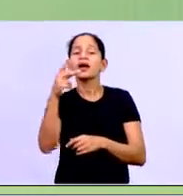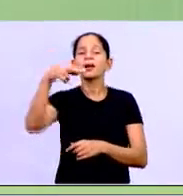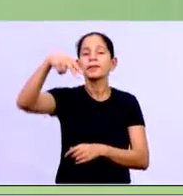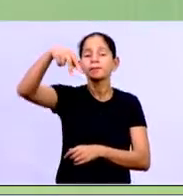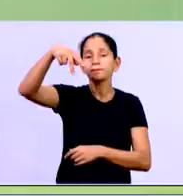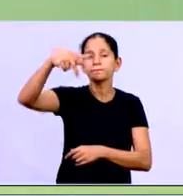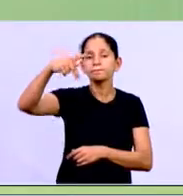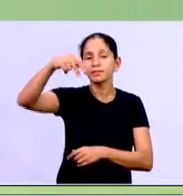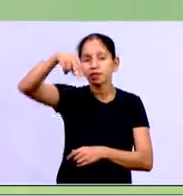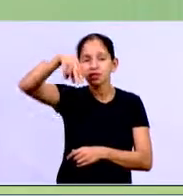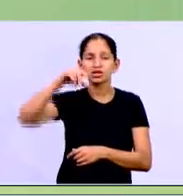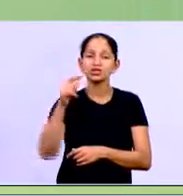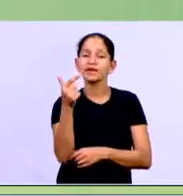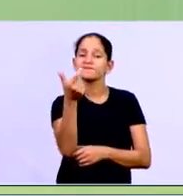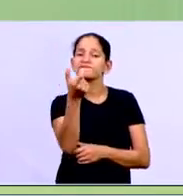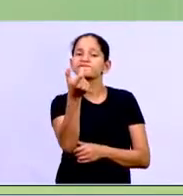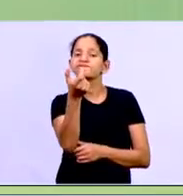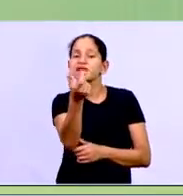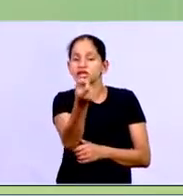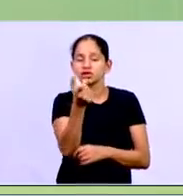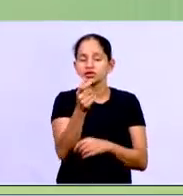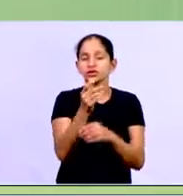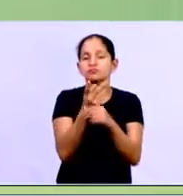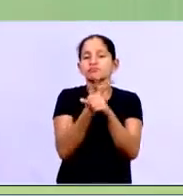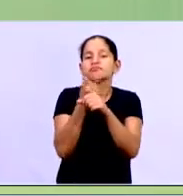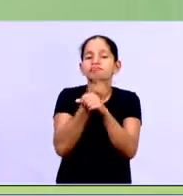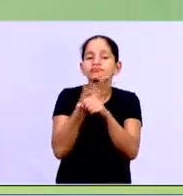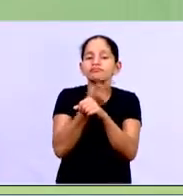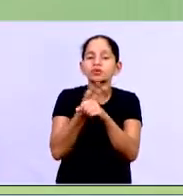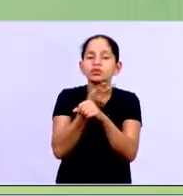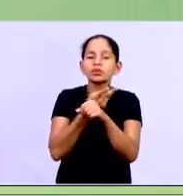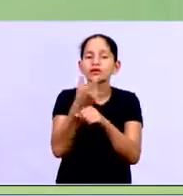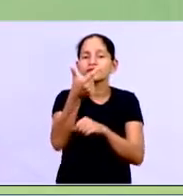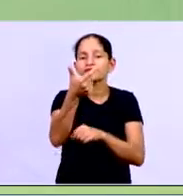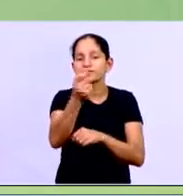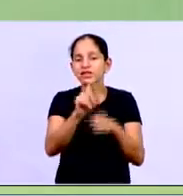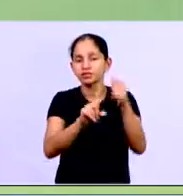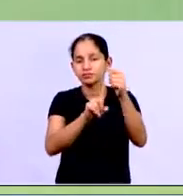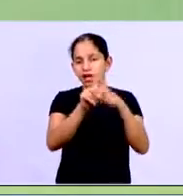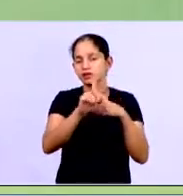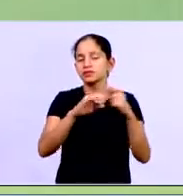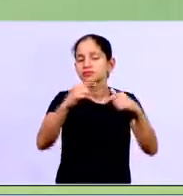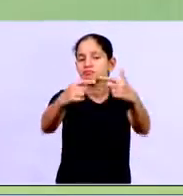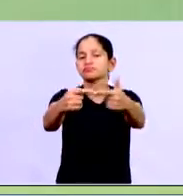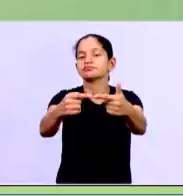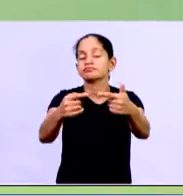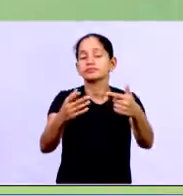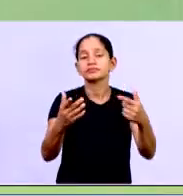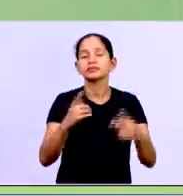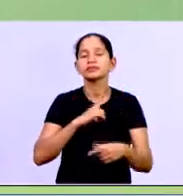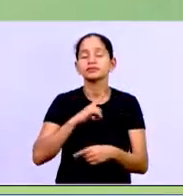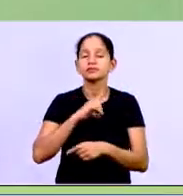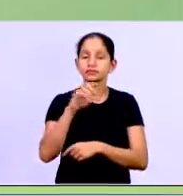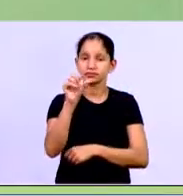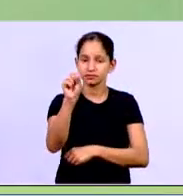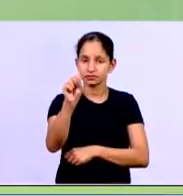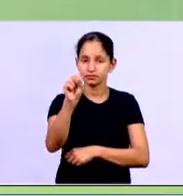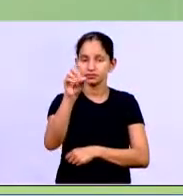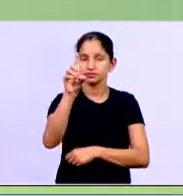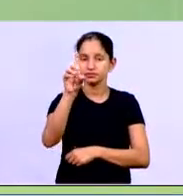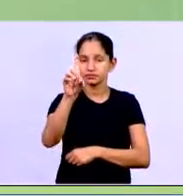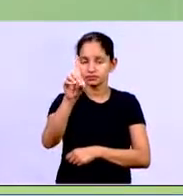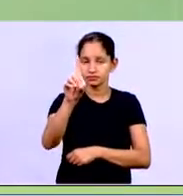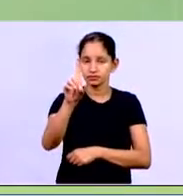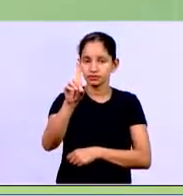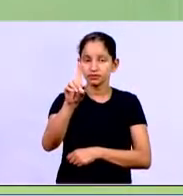número 20. Eu quero saber qual é o valor da parcela de número 20. Ok? E o SD, é para a gente não